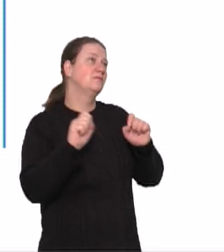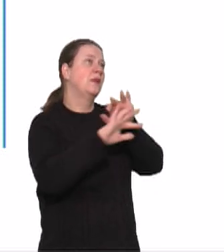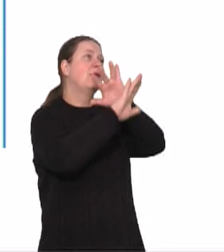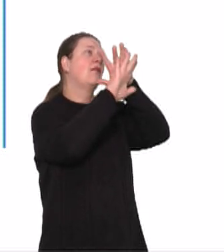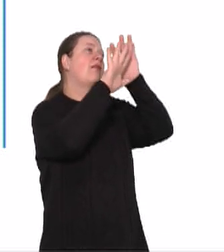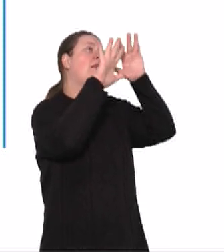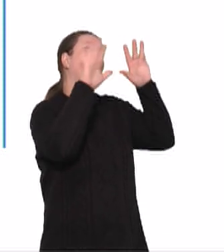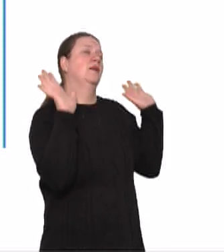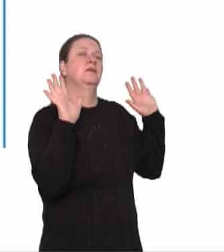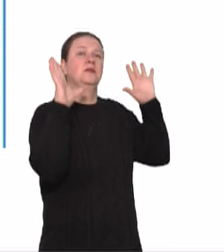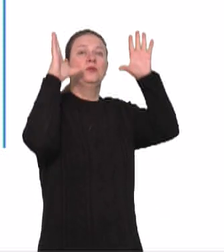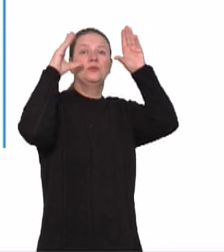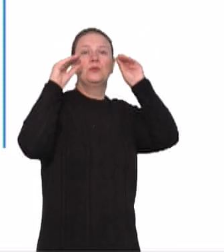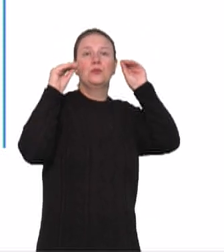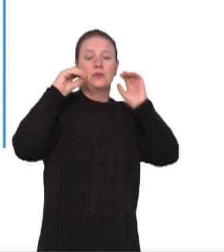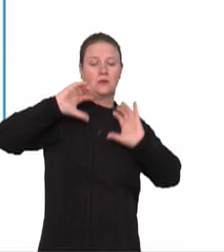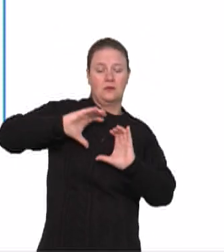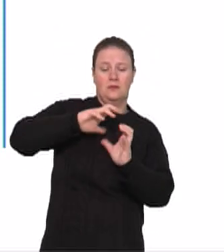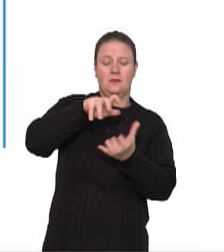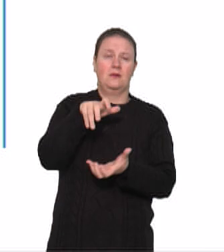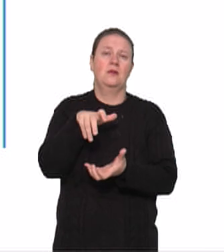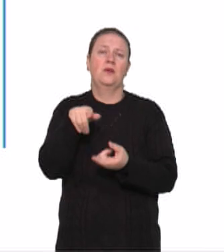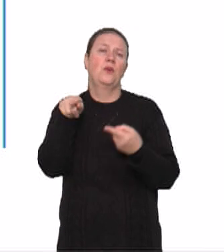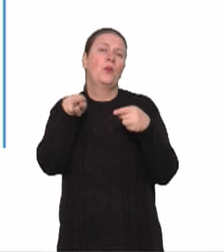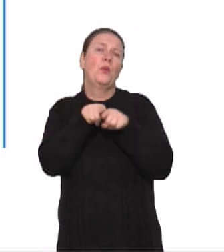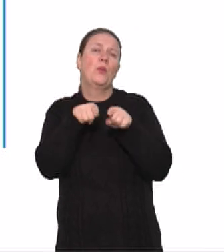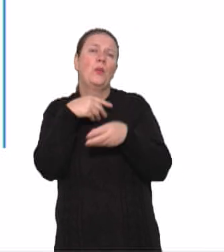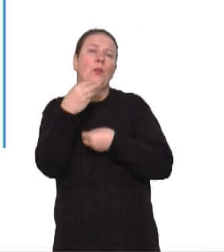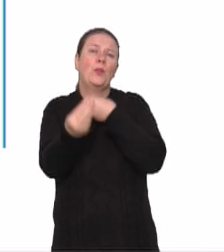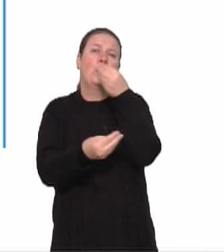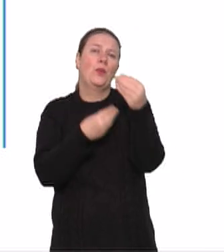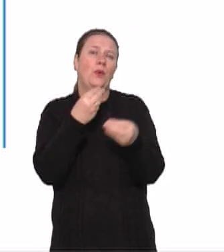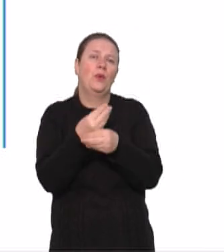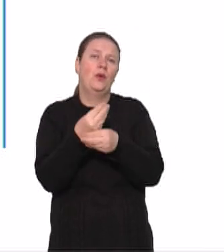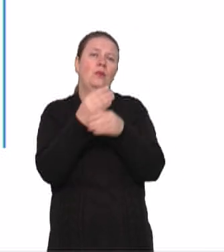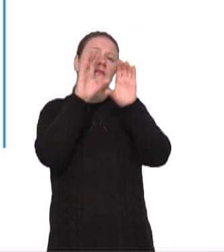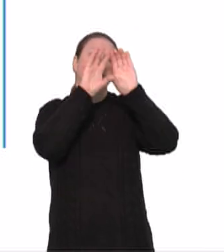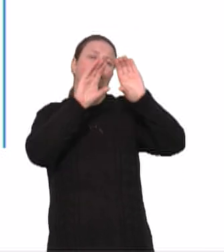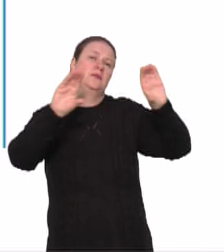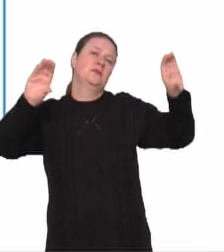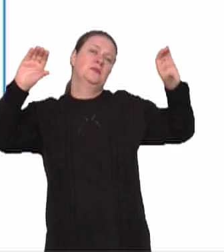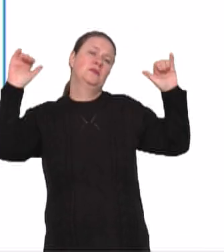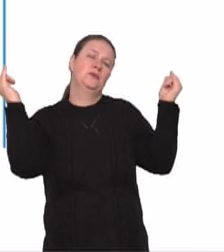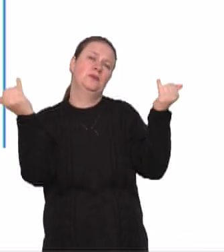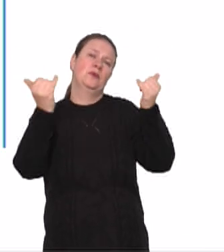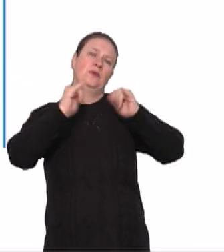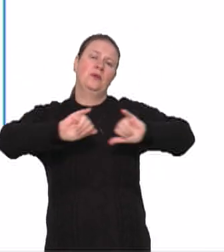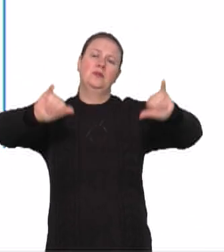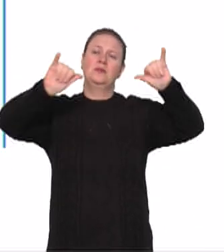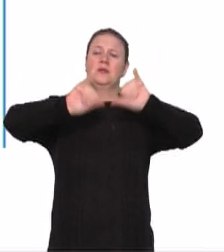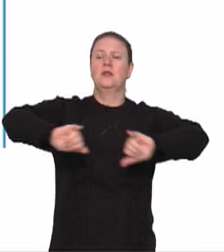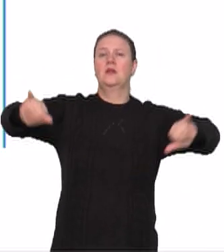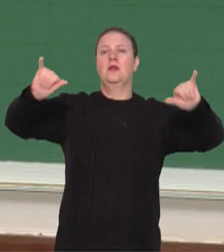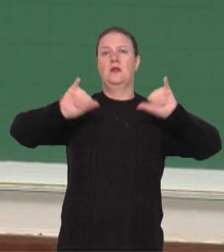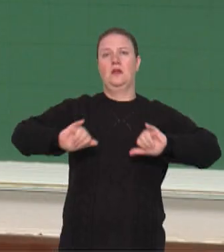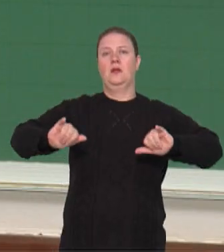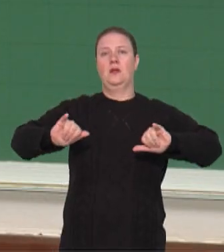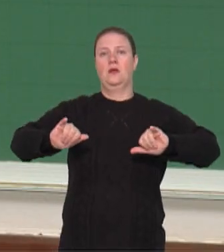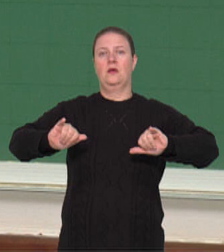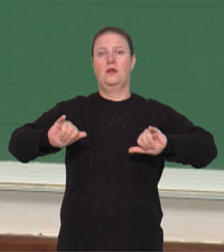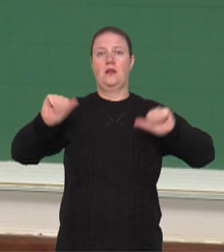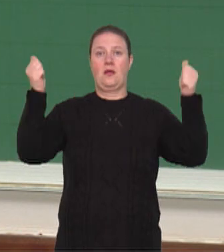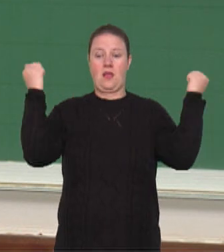desta noite, sobre a terra, como o celeste mensageiro alado. Né? A palavra alado se refere